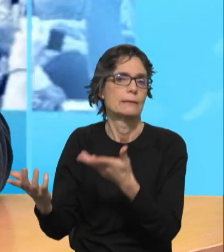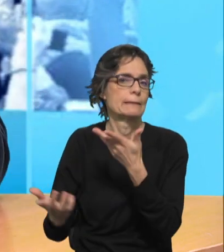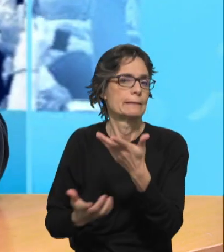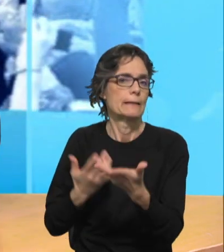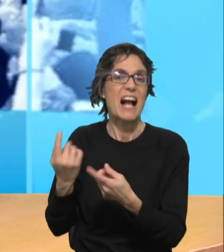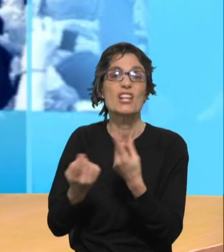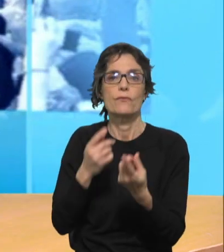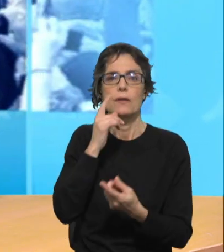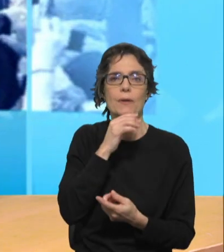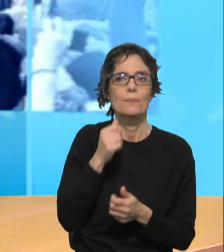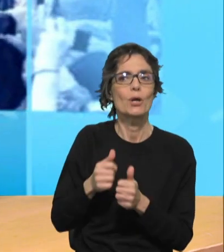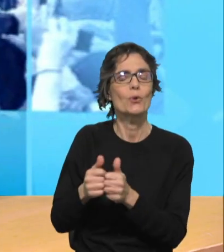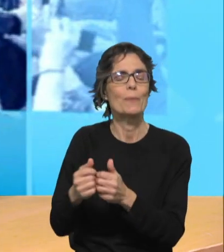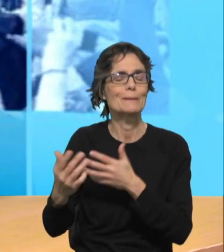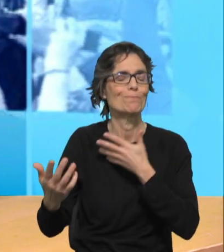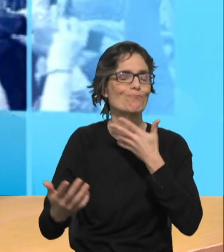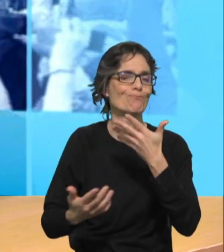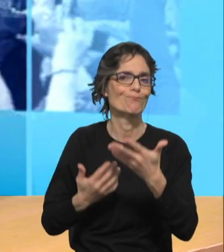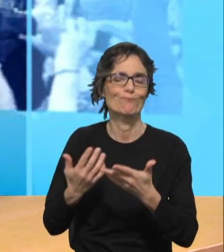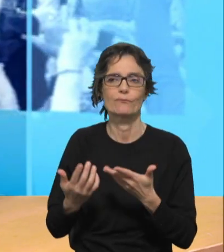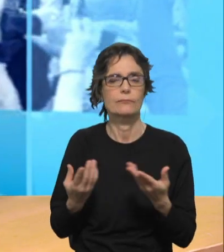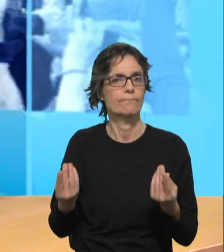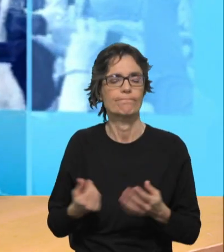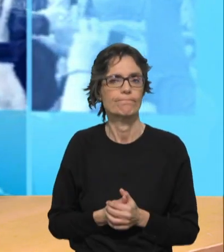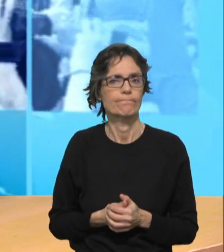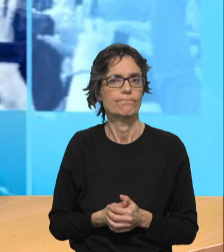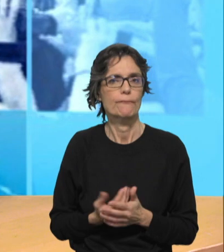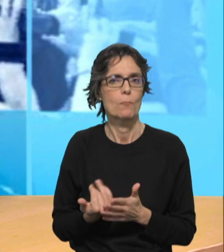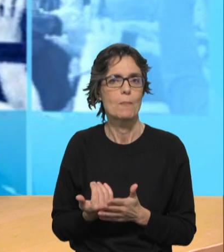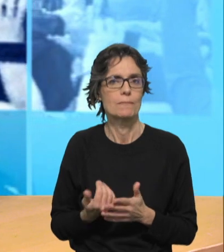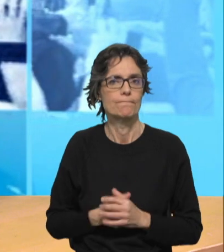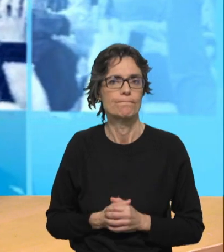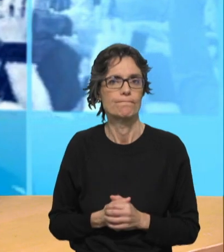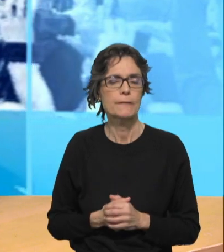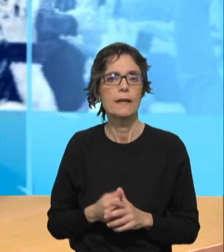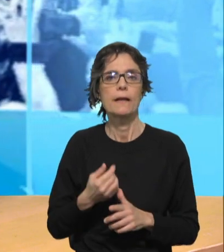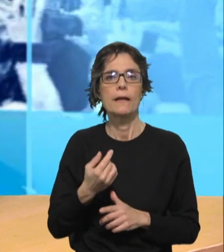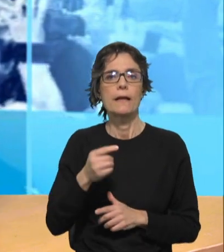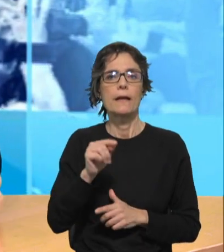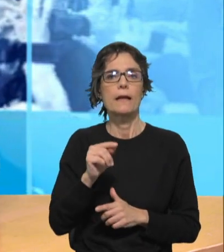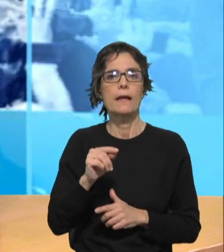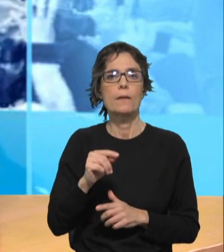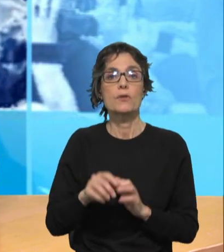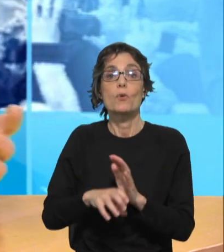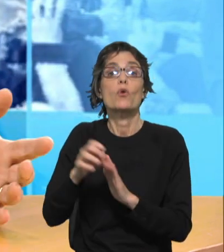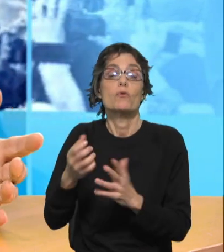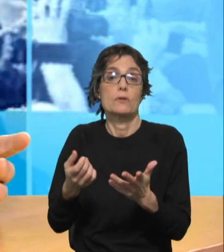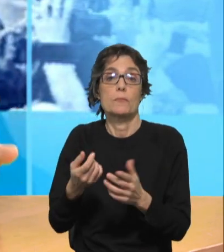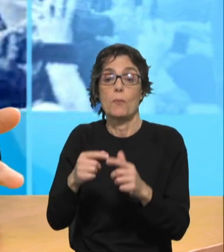pais não são aqueles que nós estaríamos à espera, não é verdade? E o aluno que não tem condições em casa, por exemplo, para ter um espaço de